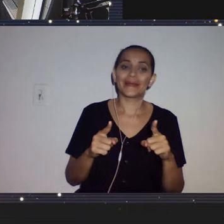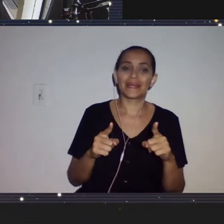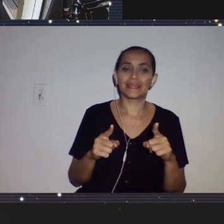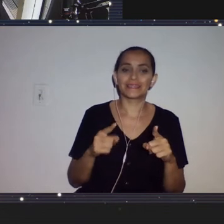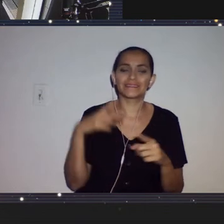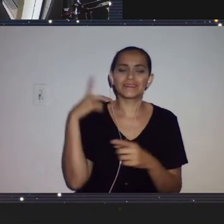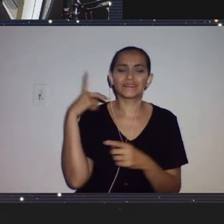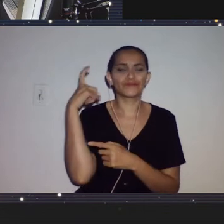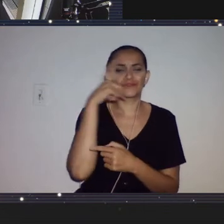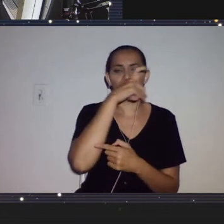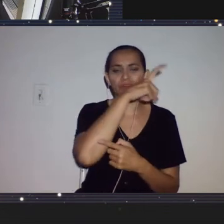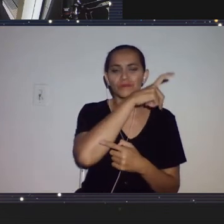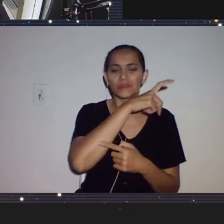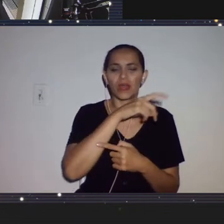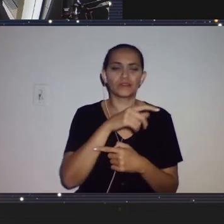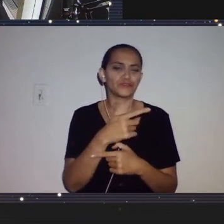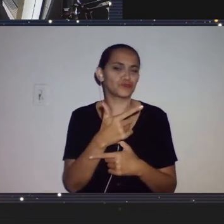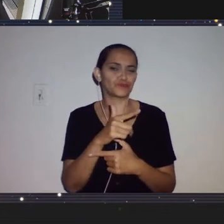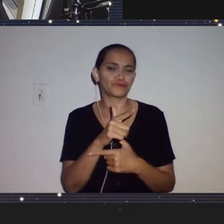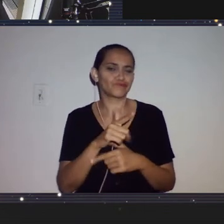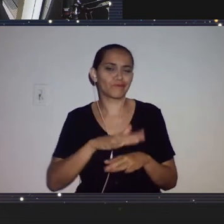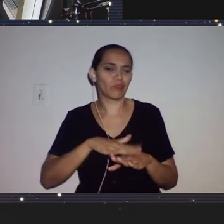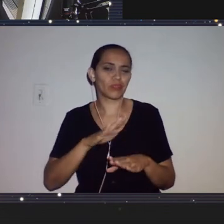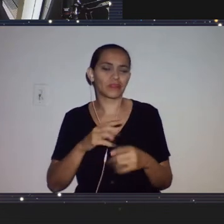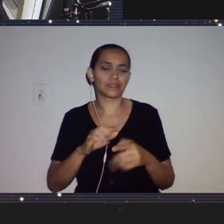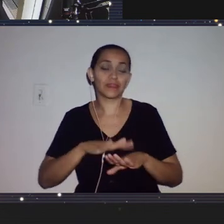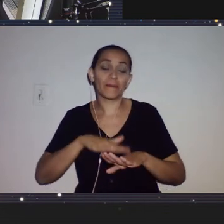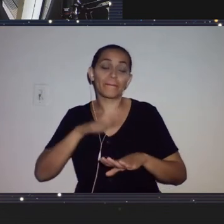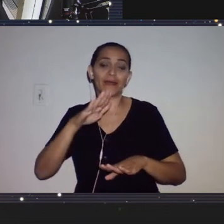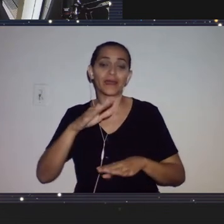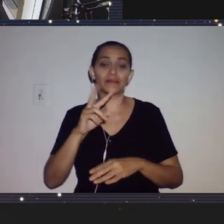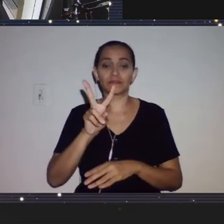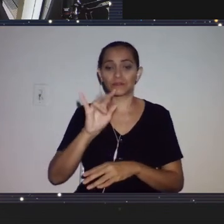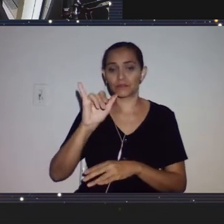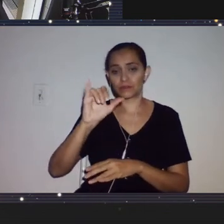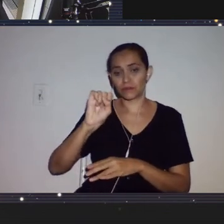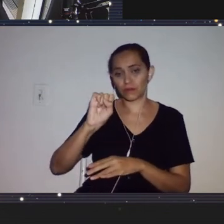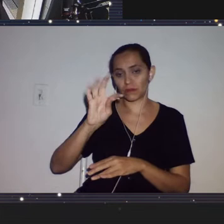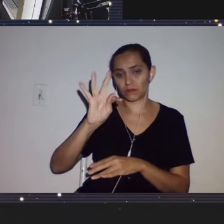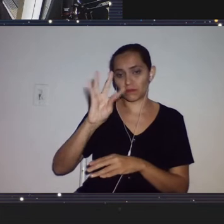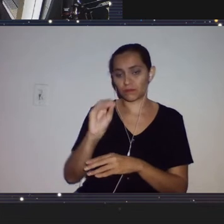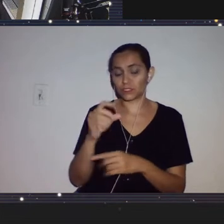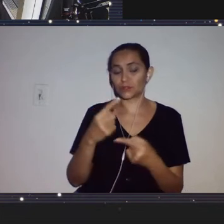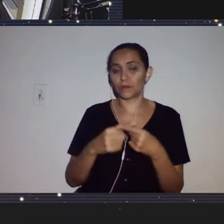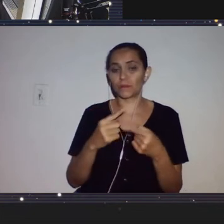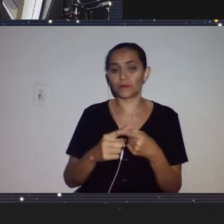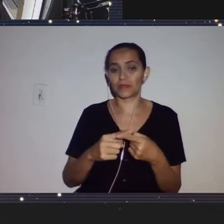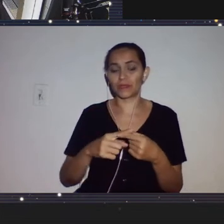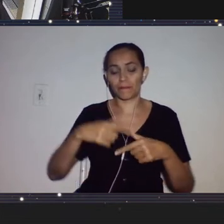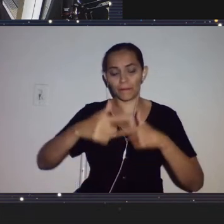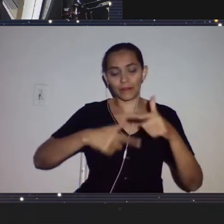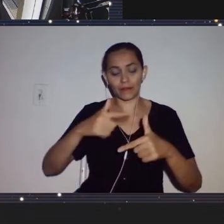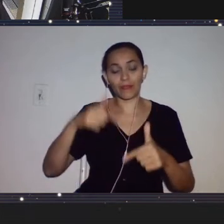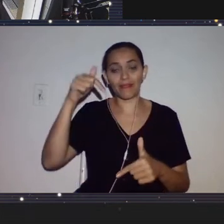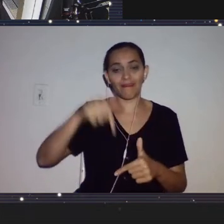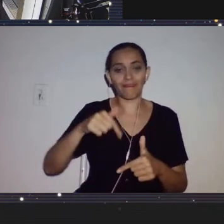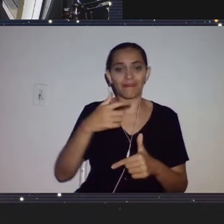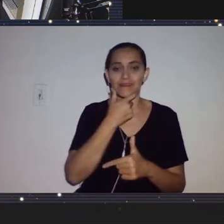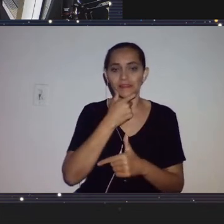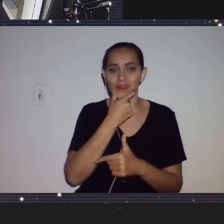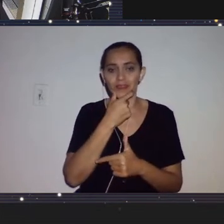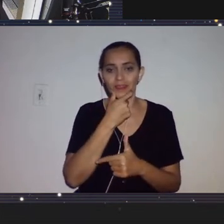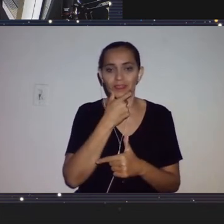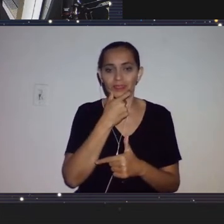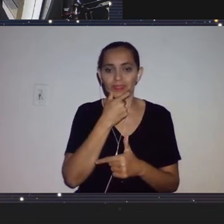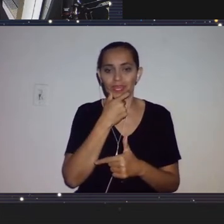mais o visto em si, porque para trabalhar aqui como brasileiro, você precisaria ter esse visto de